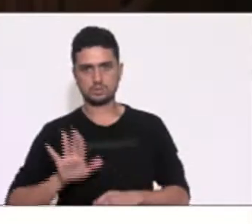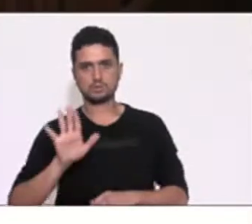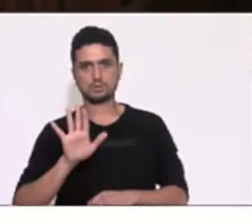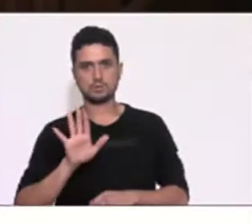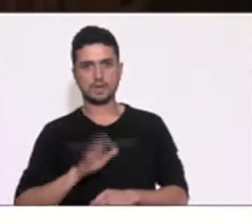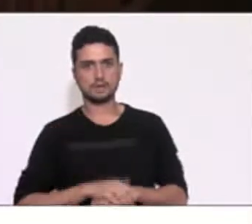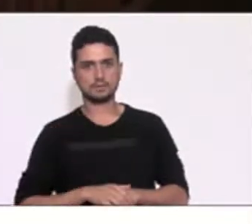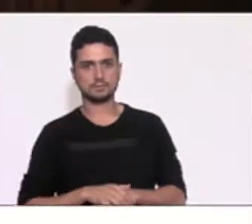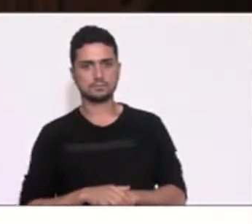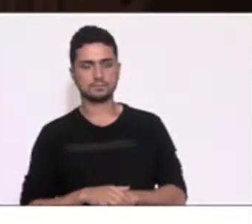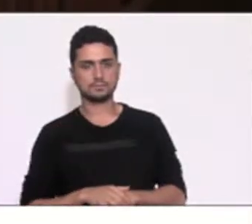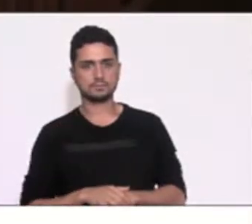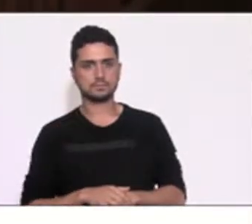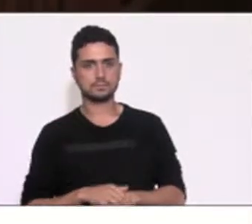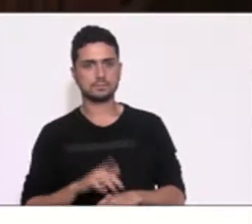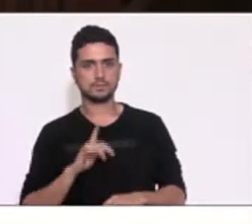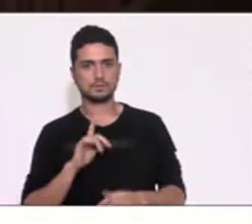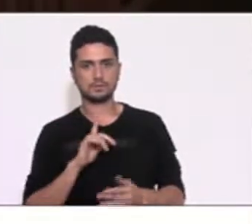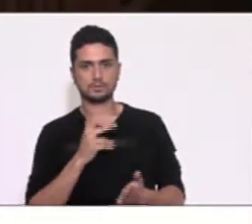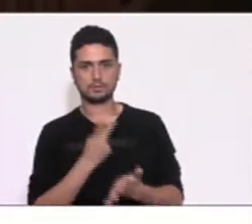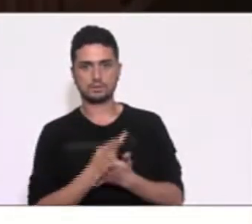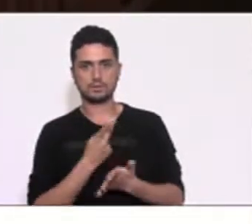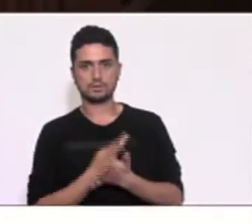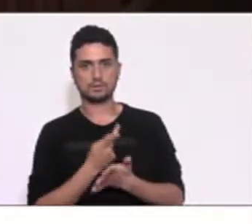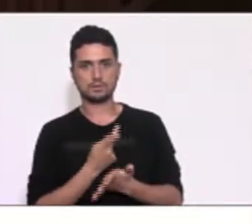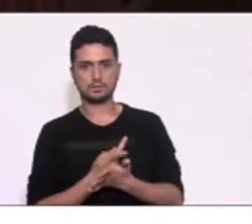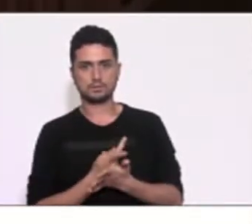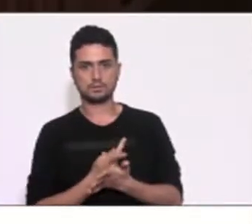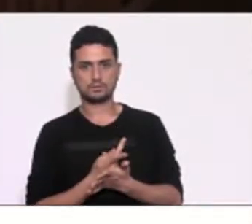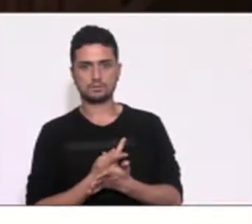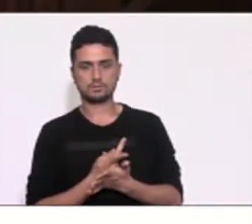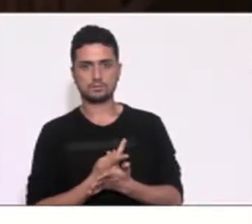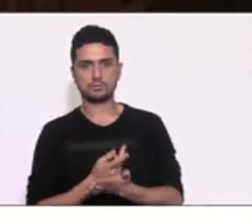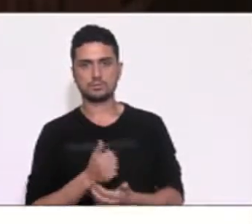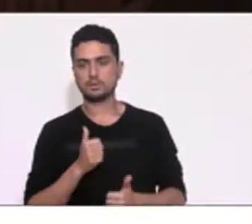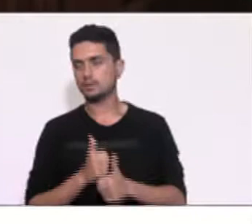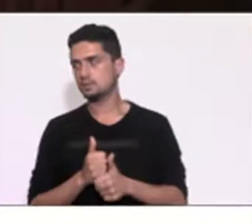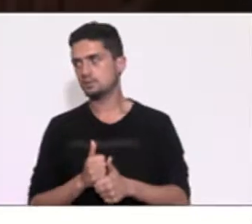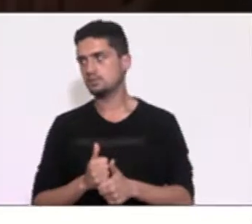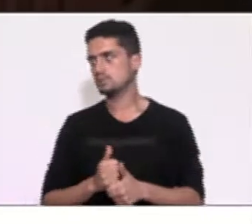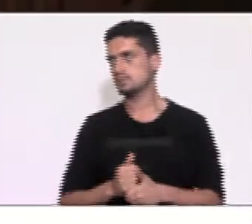cometendo um erro brutal, deputado Eliomar Coelho,